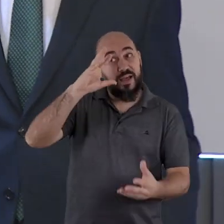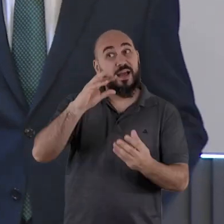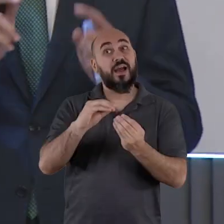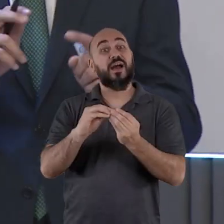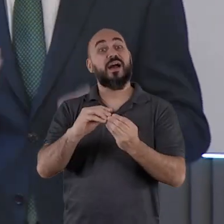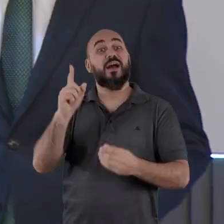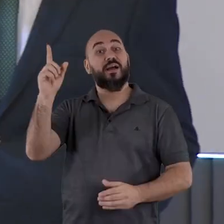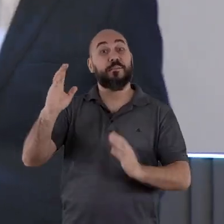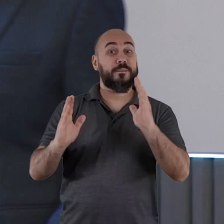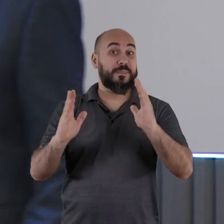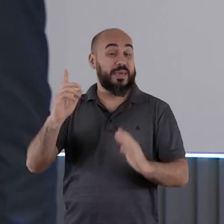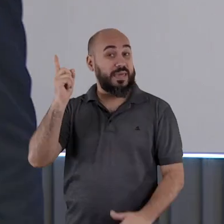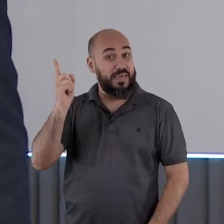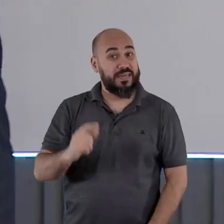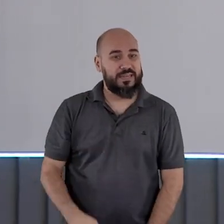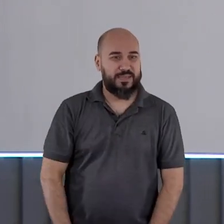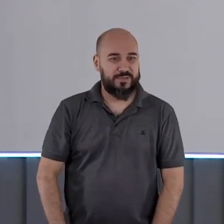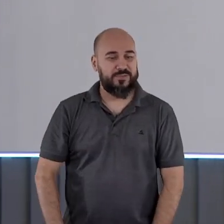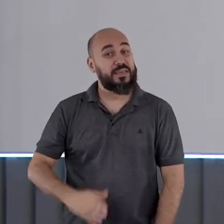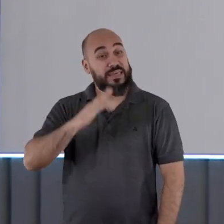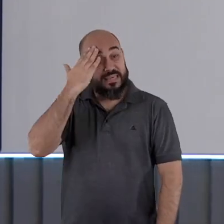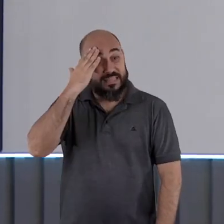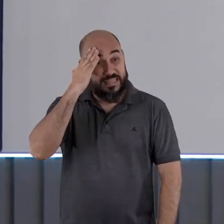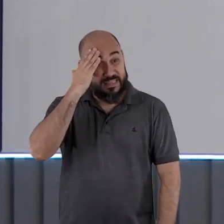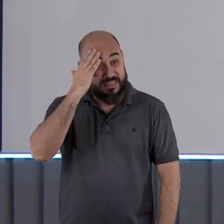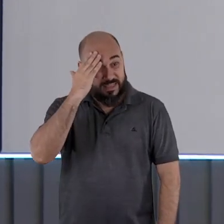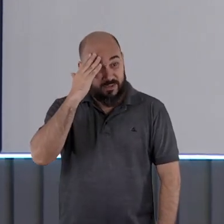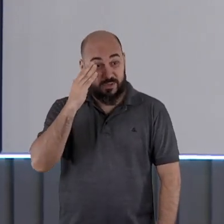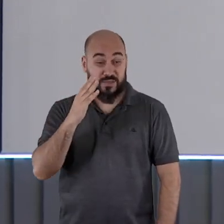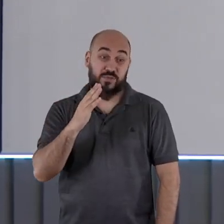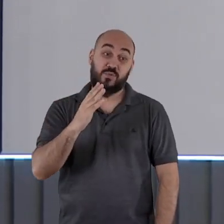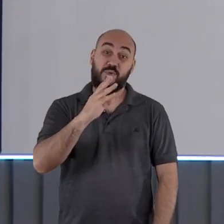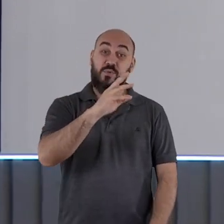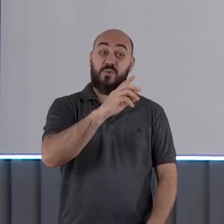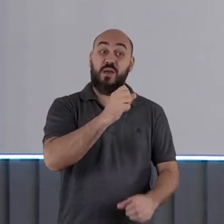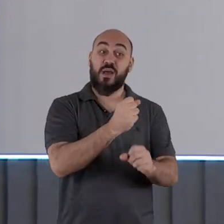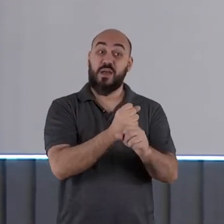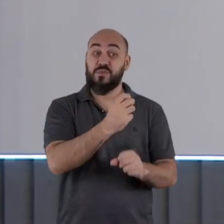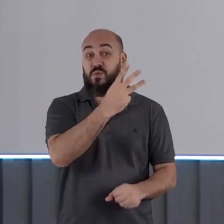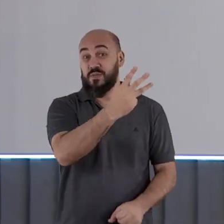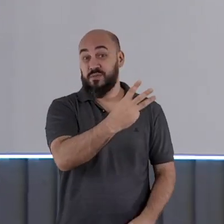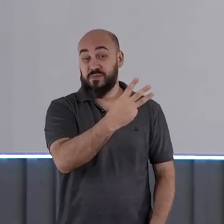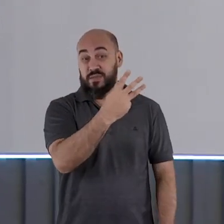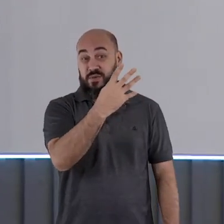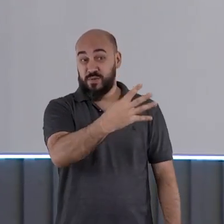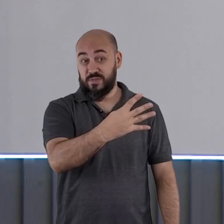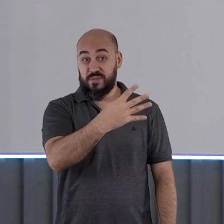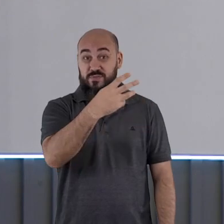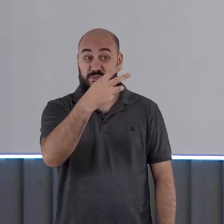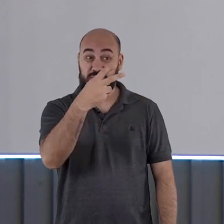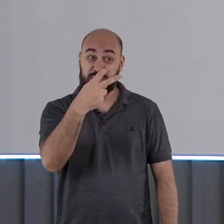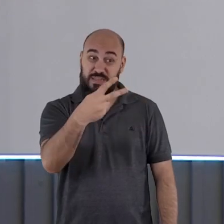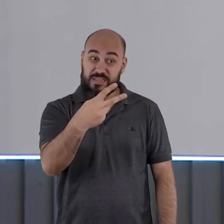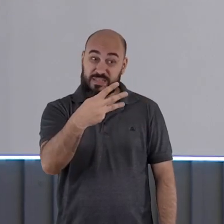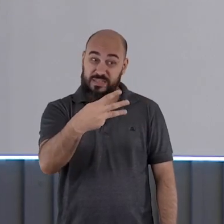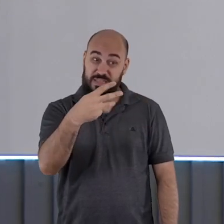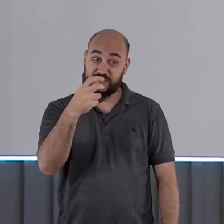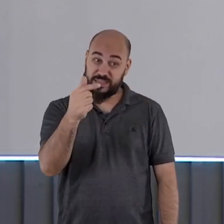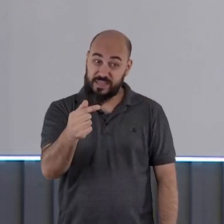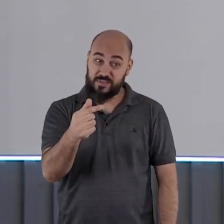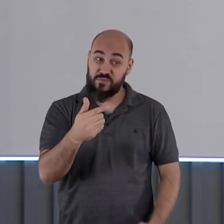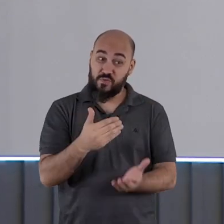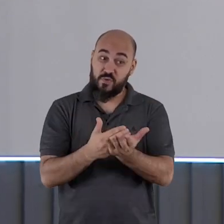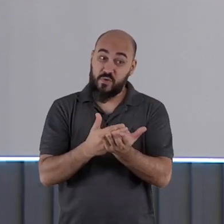tempo. Entendeu-se que, no ano 457, segundo Daniel capítulo 9,